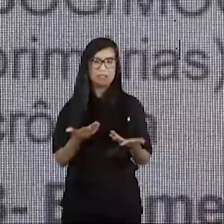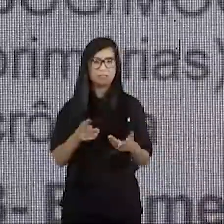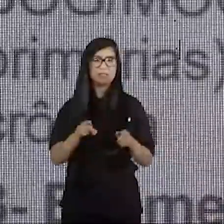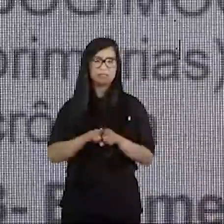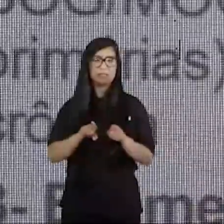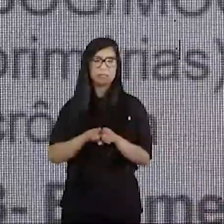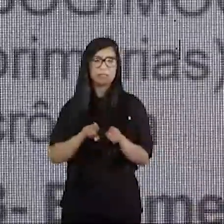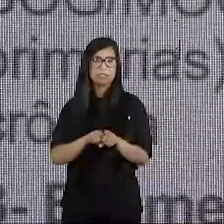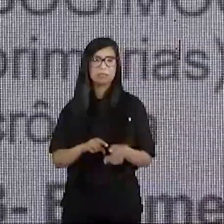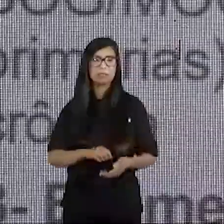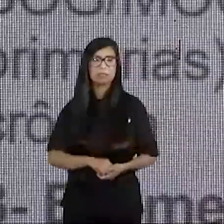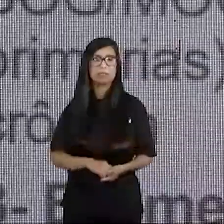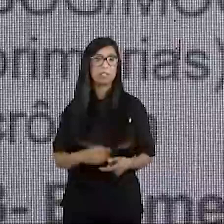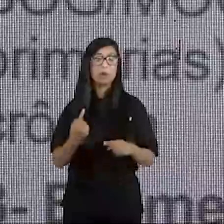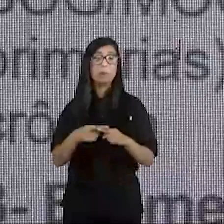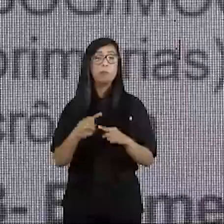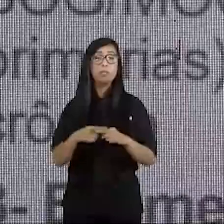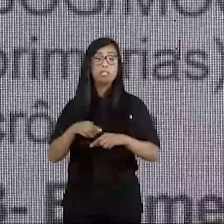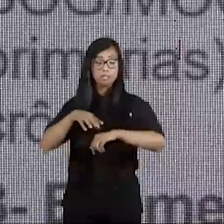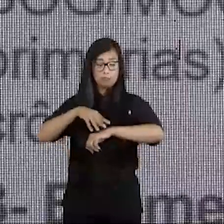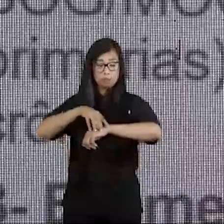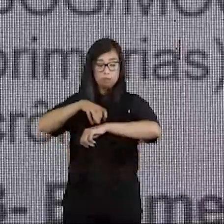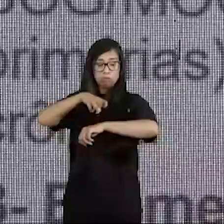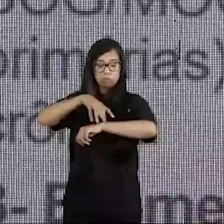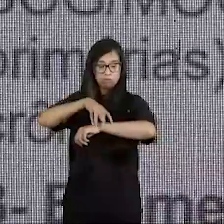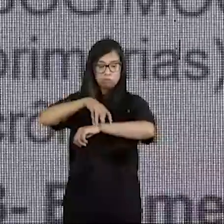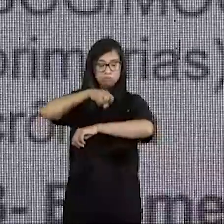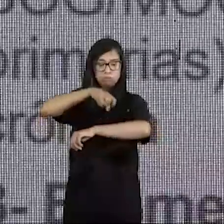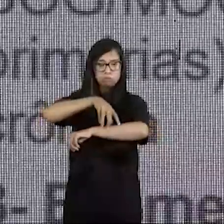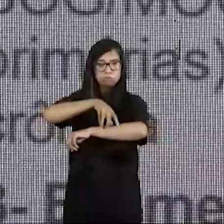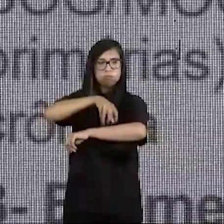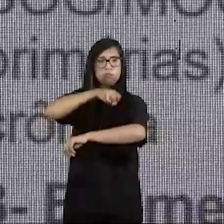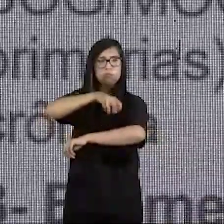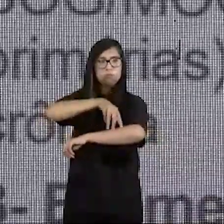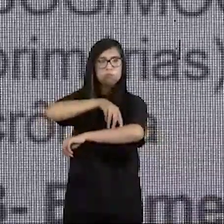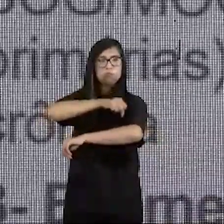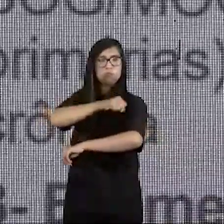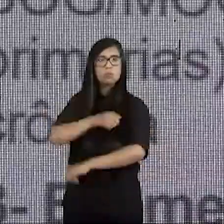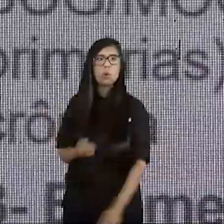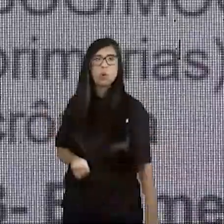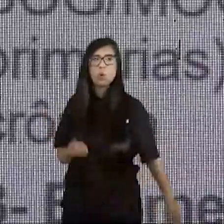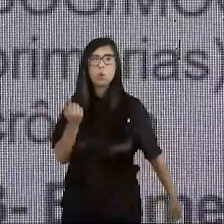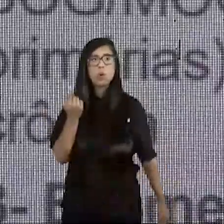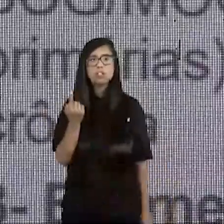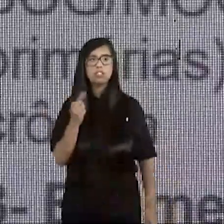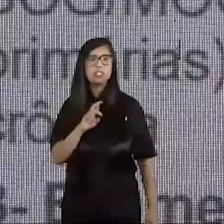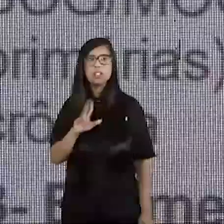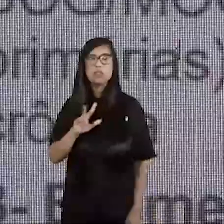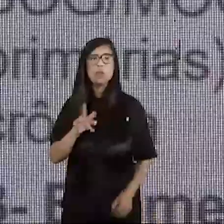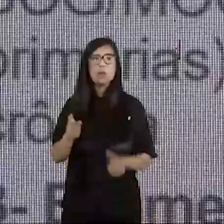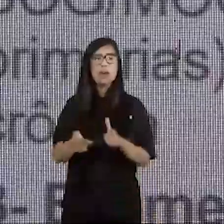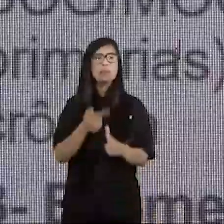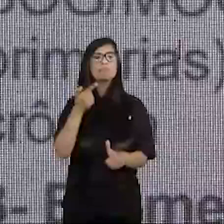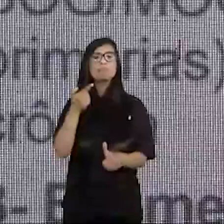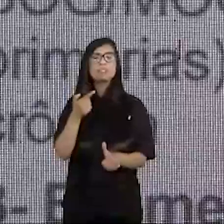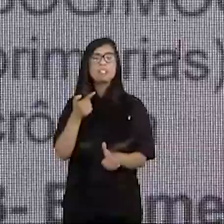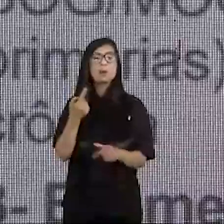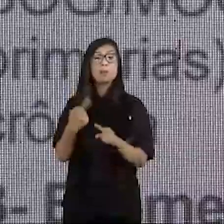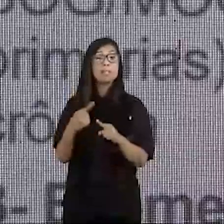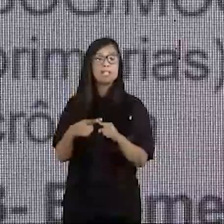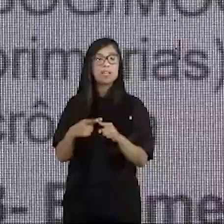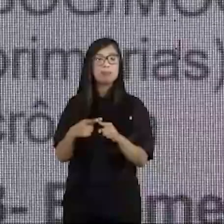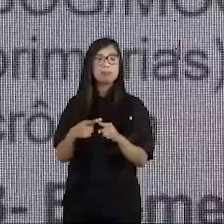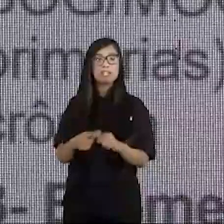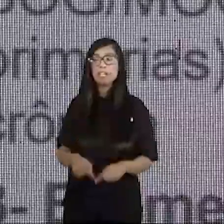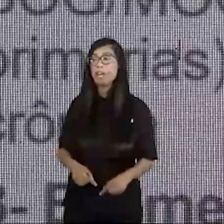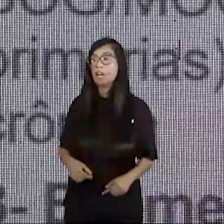que as infecções bacterianas na pele, elas são secundárias, né? Elas não são doenças primárias. Nós precisamos buscar quem